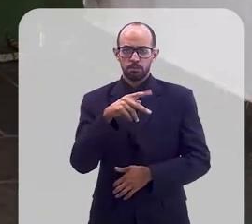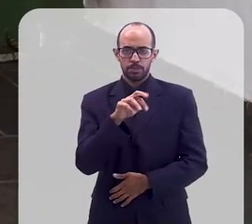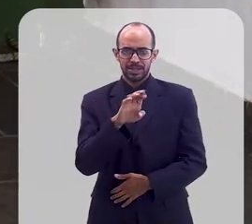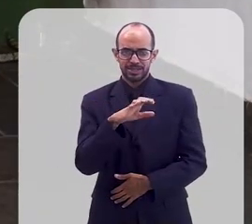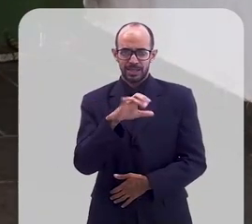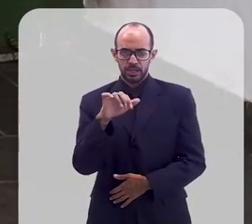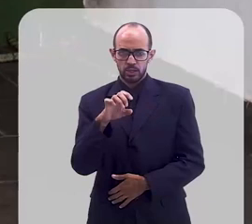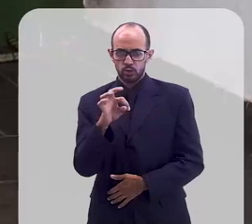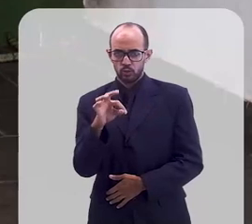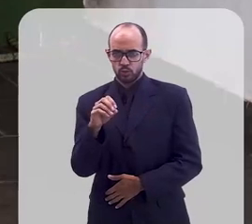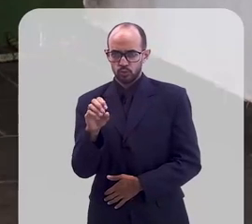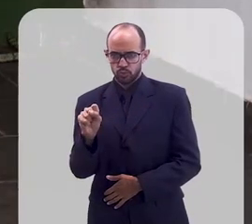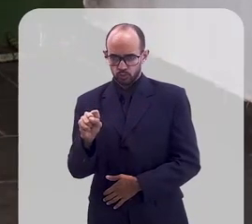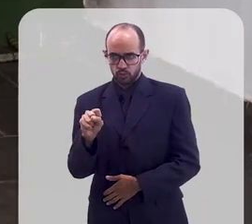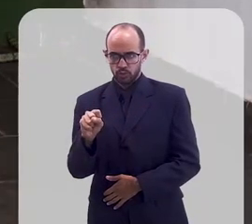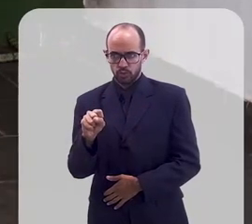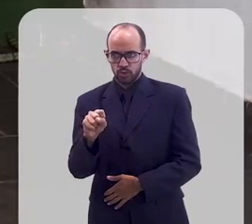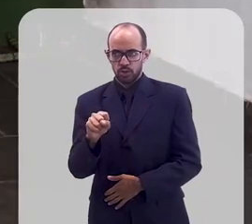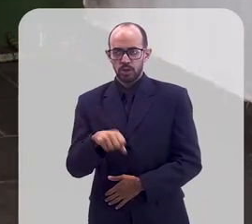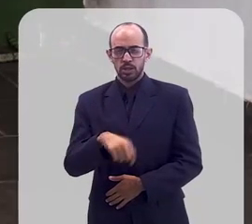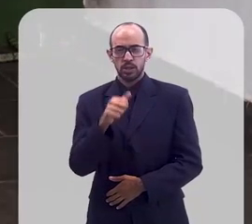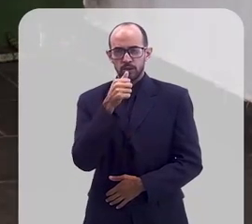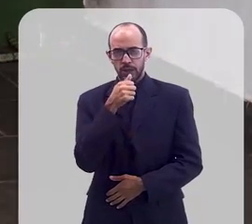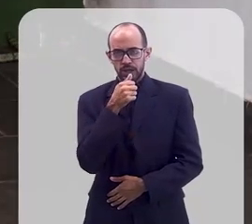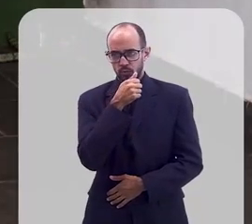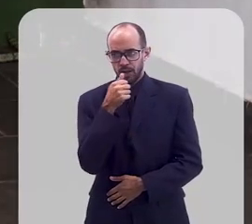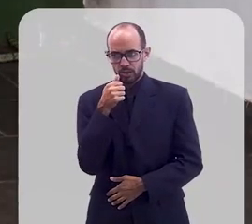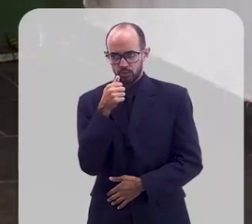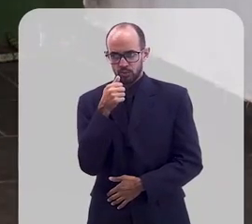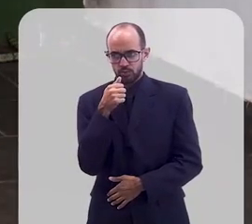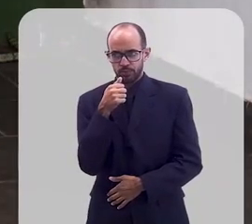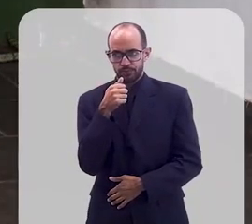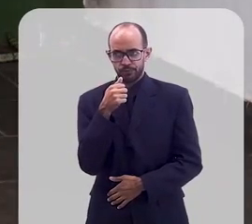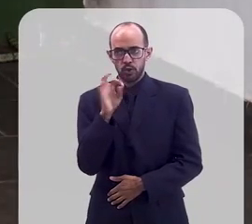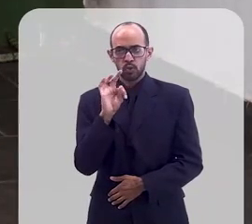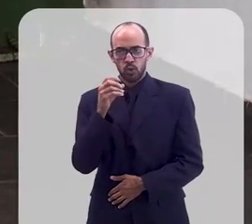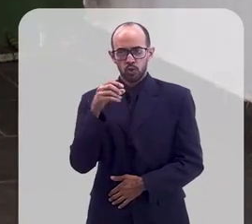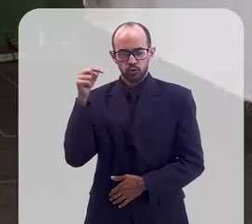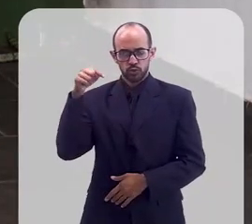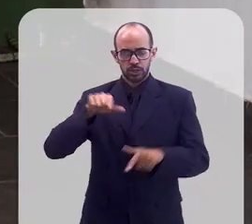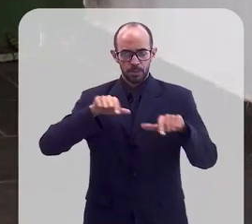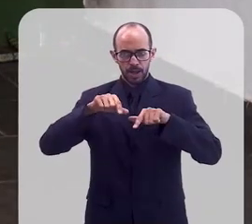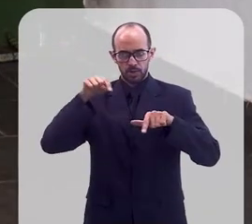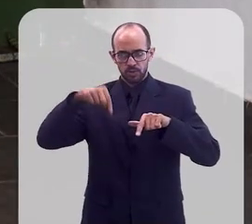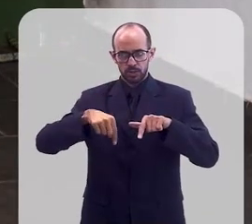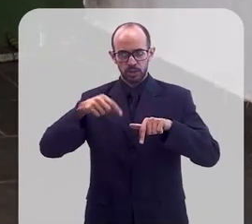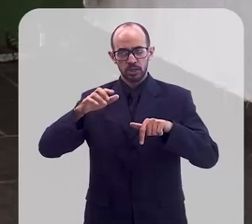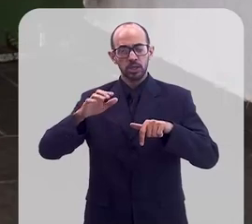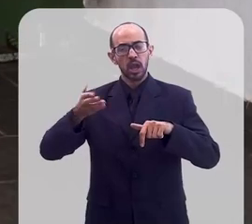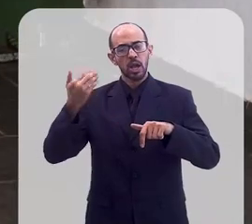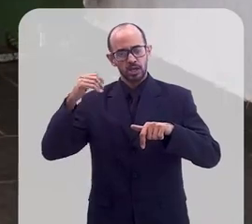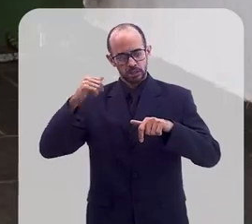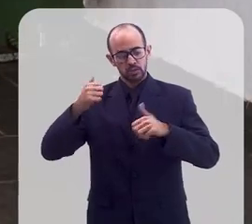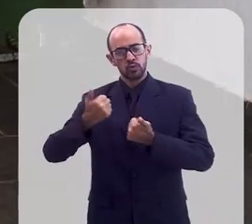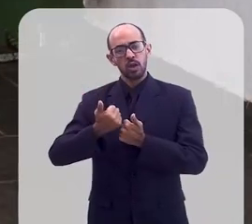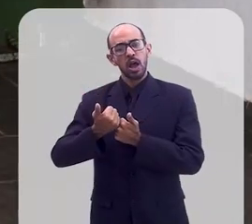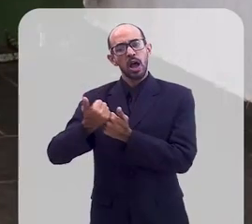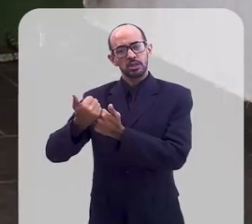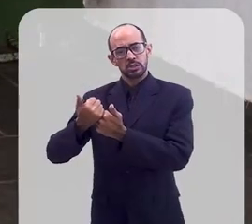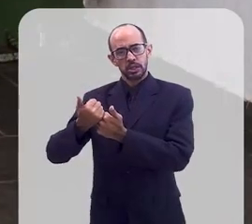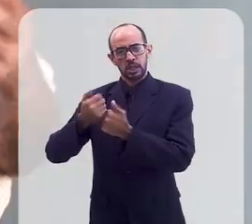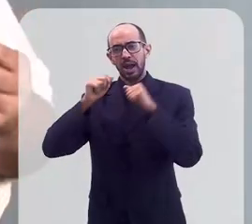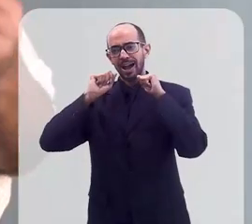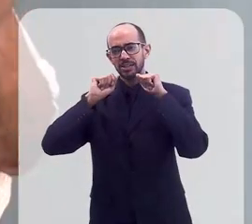resguardos. Vamos lá. Todo mundo que está aqui dentro hoje já esteve na assistência antes. Enquanto está na